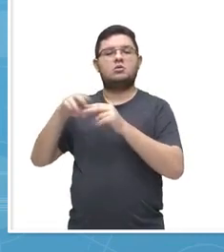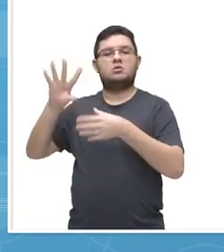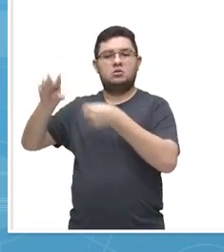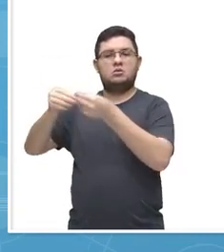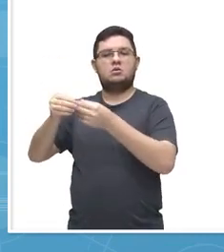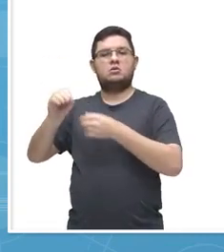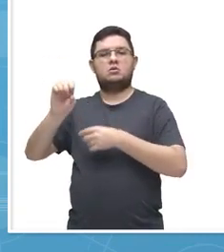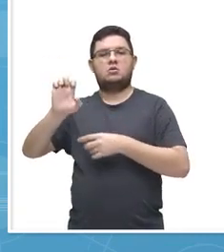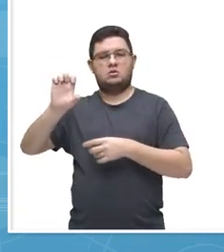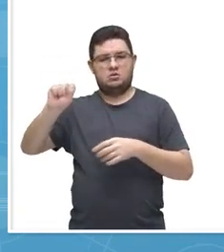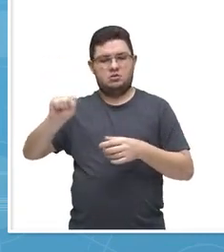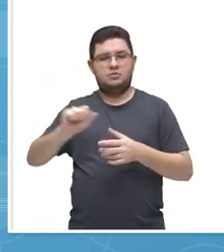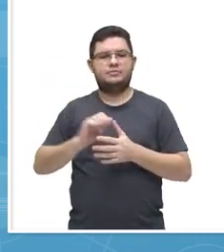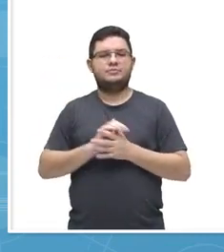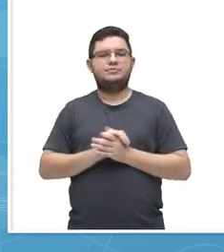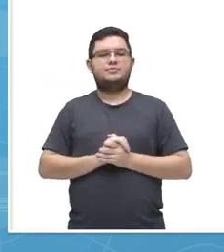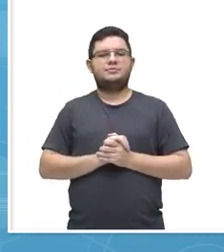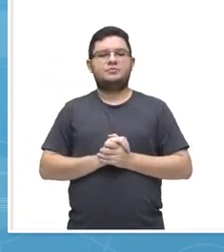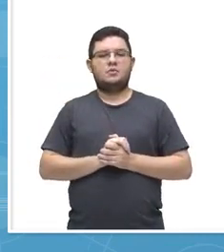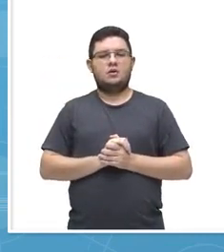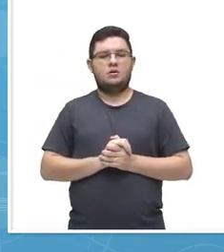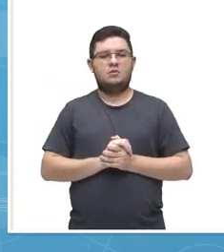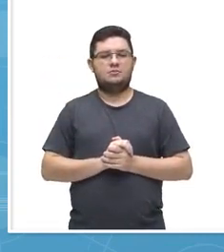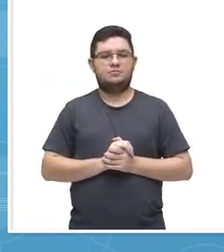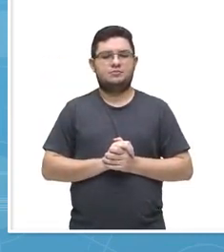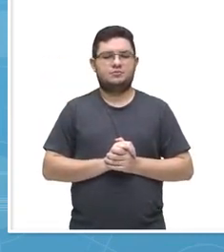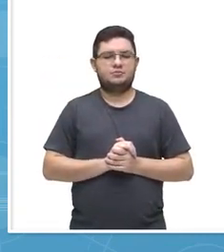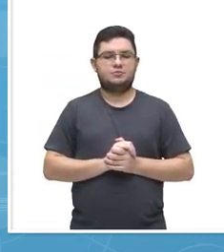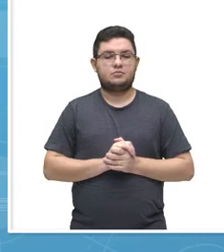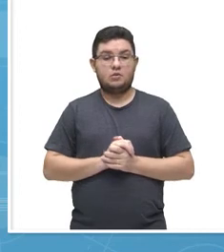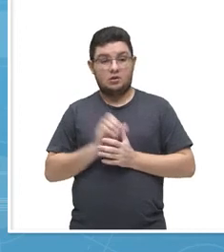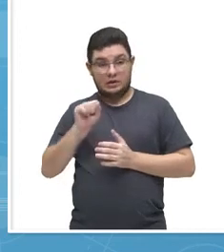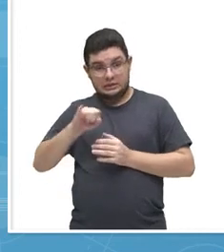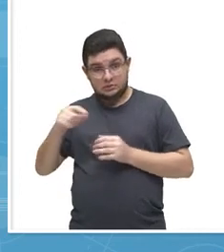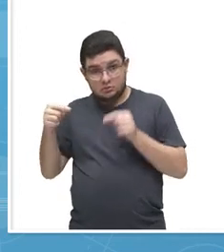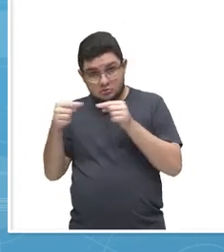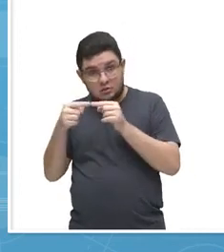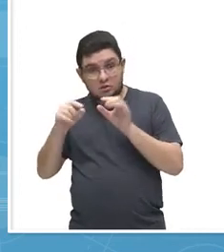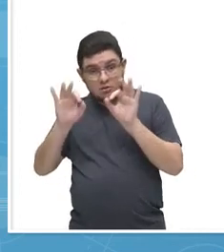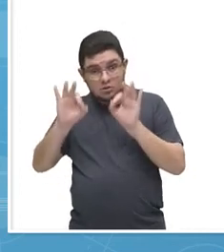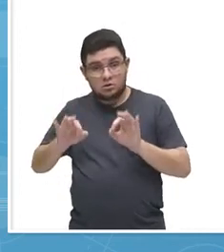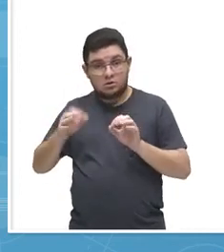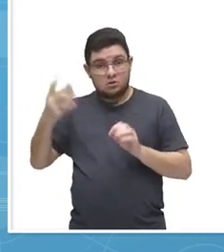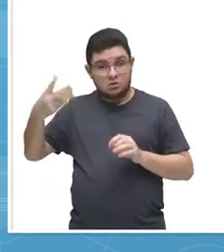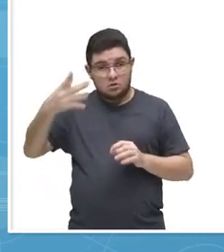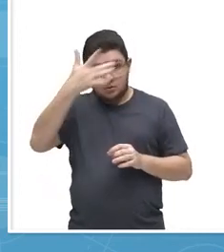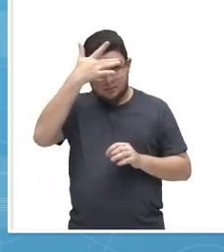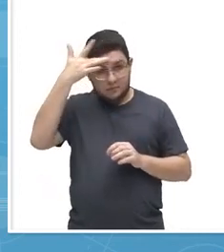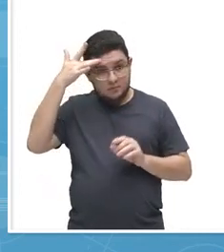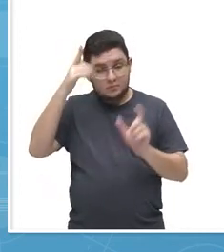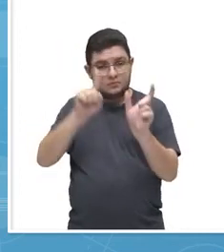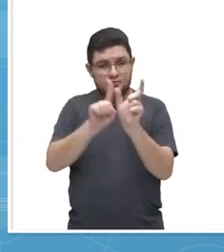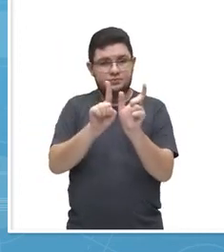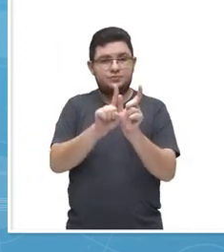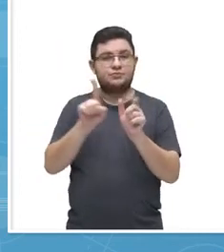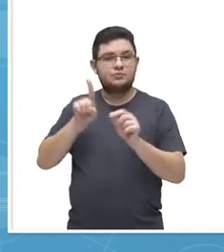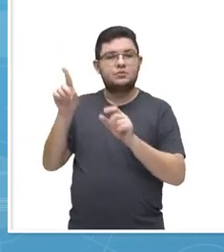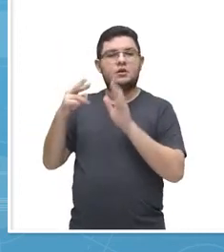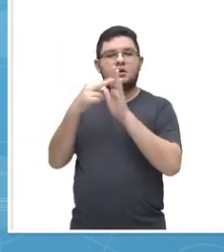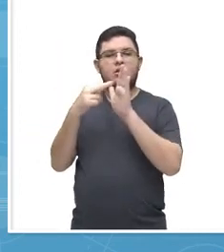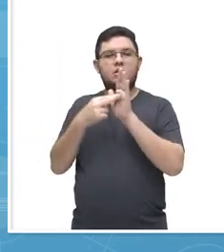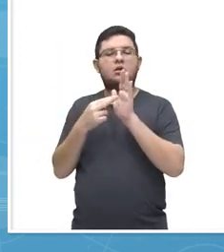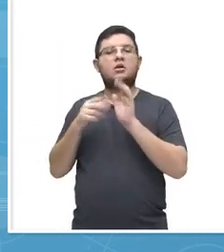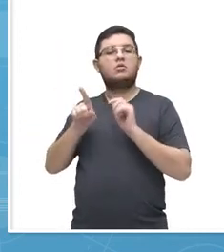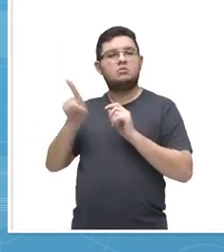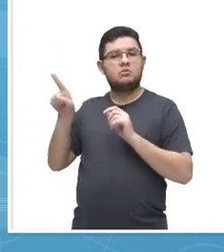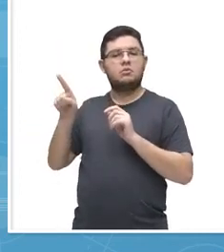CH. Você acrescenta ES na terceira pessoa do singular. tudo bem? Então, essas são as regras que nós